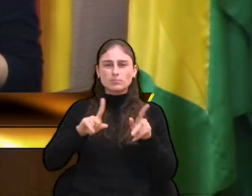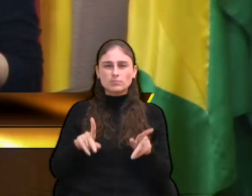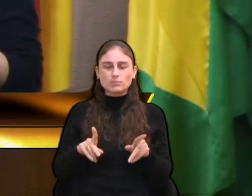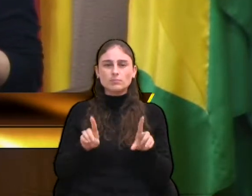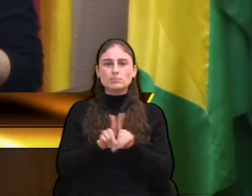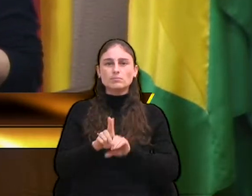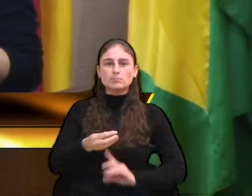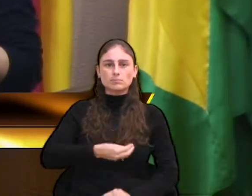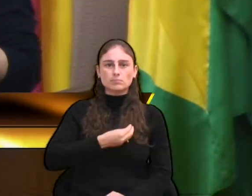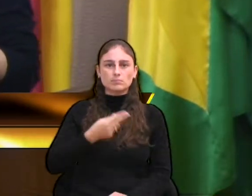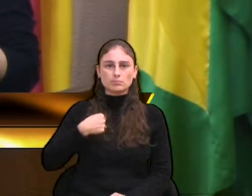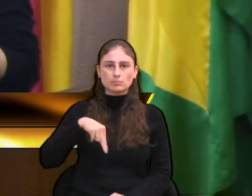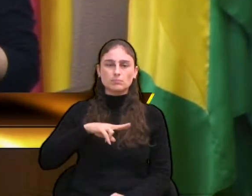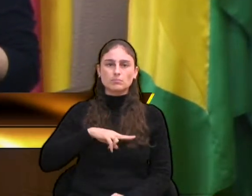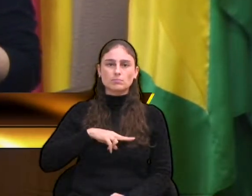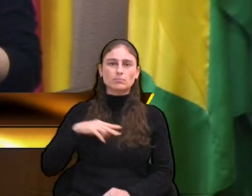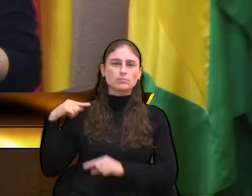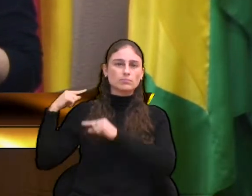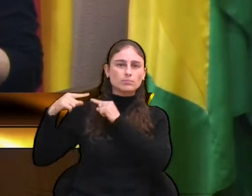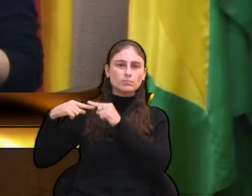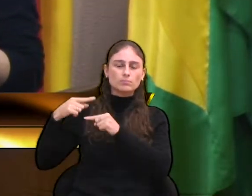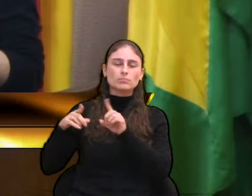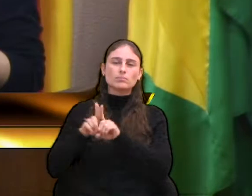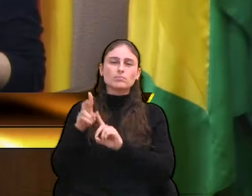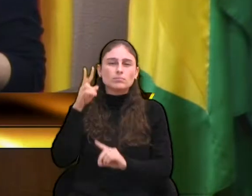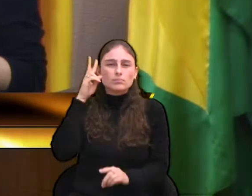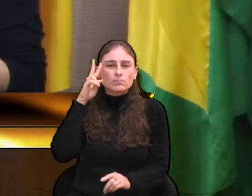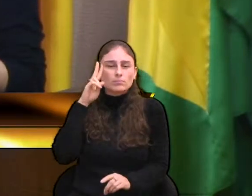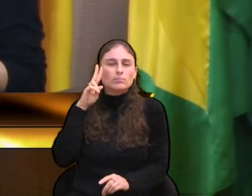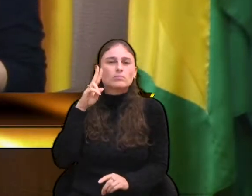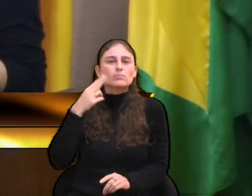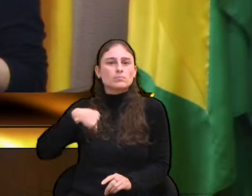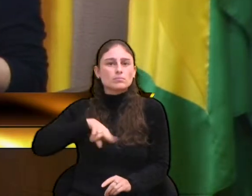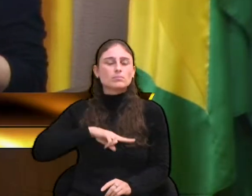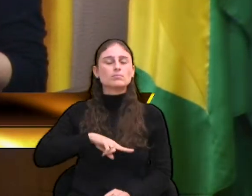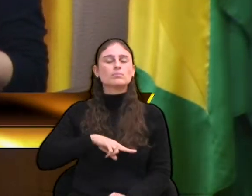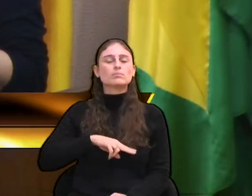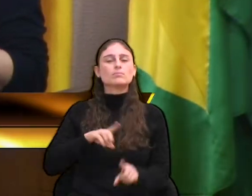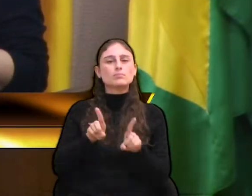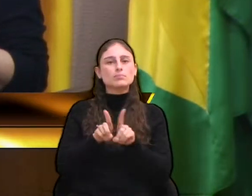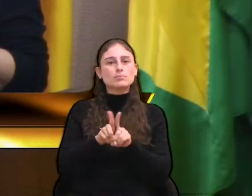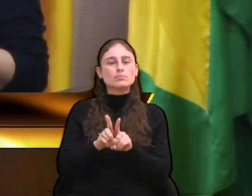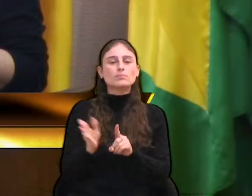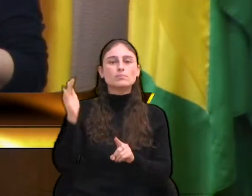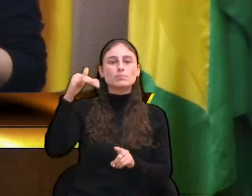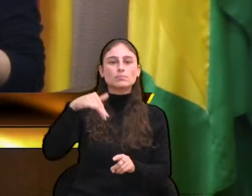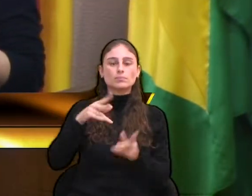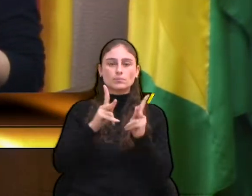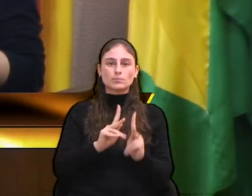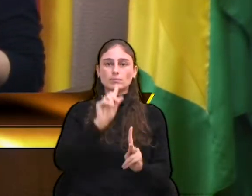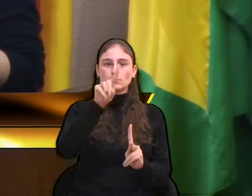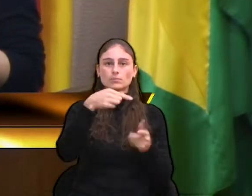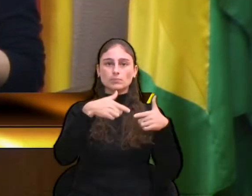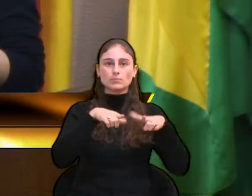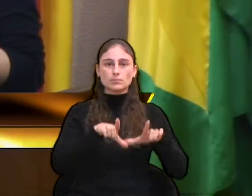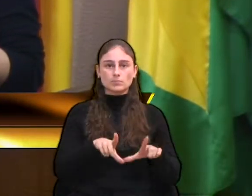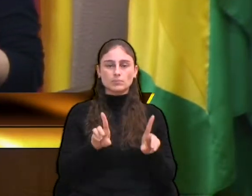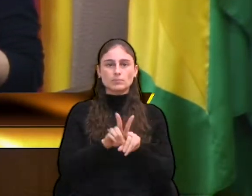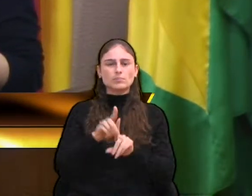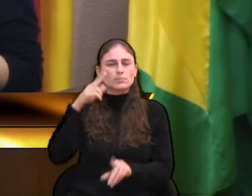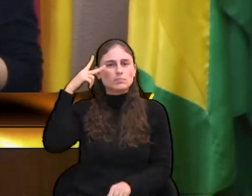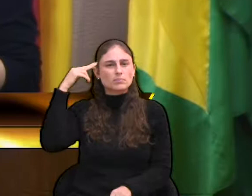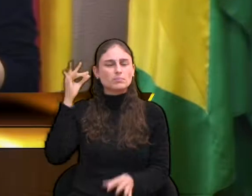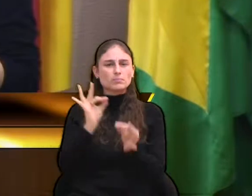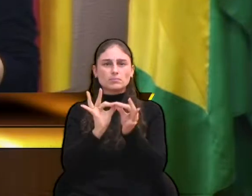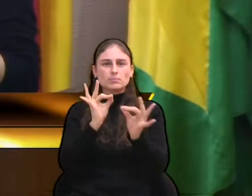nossos antepassados guarda em nossa memória e comportamento a presença do estrangeiro. Este imaginário de